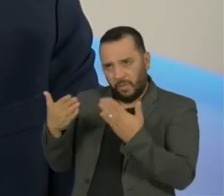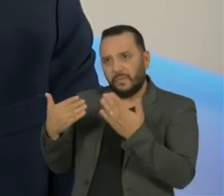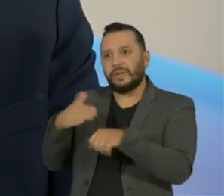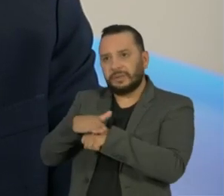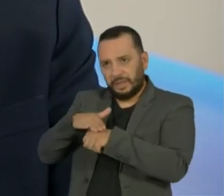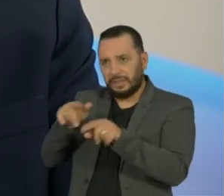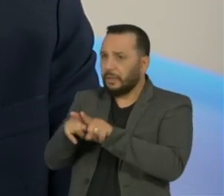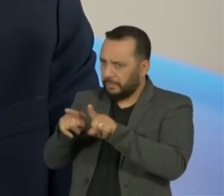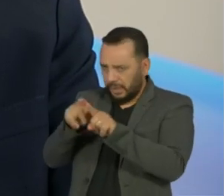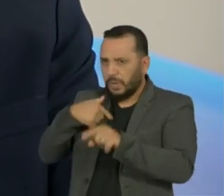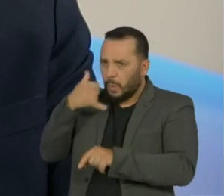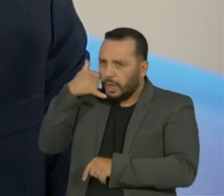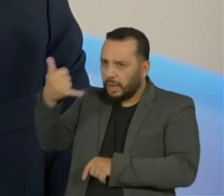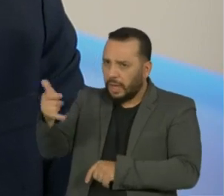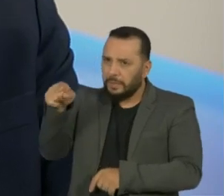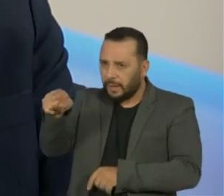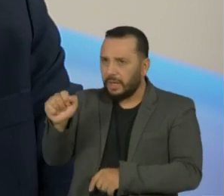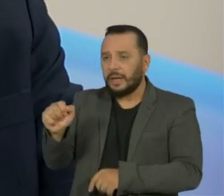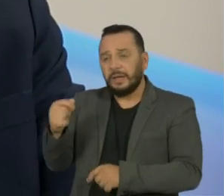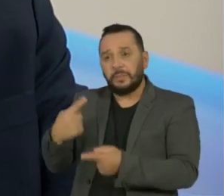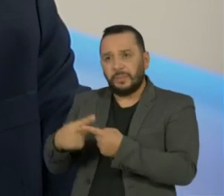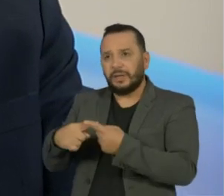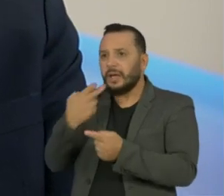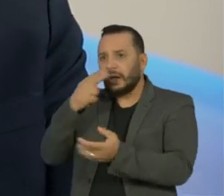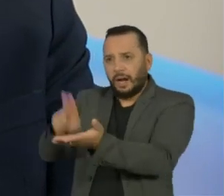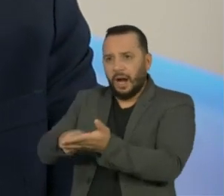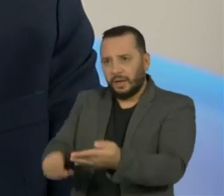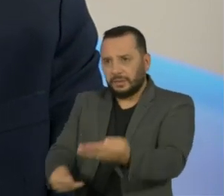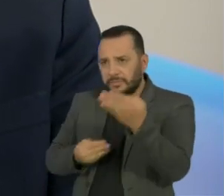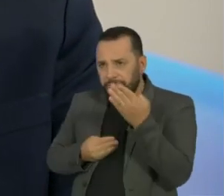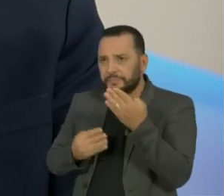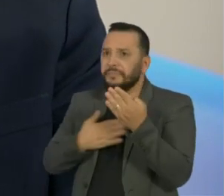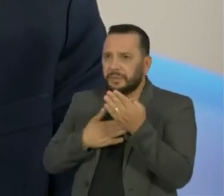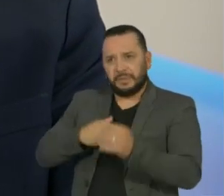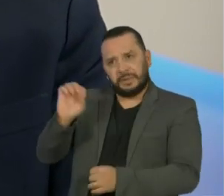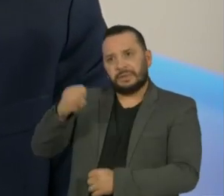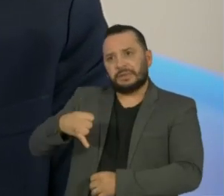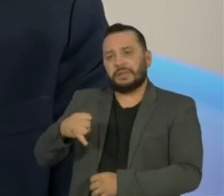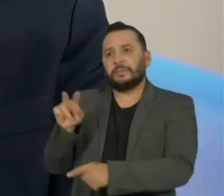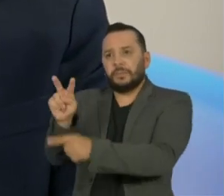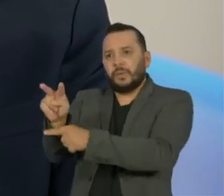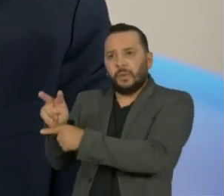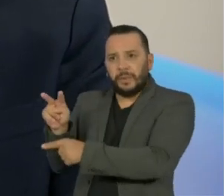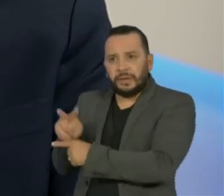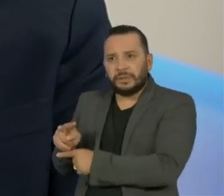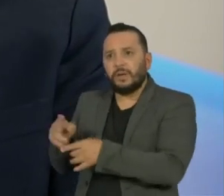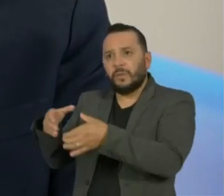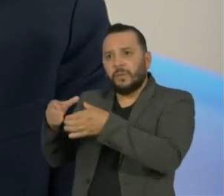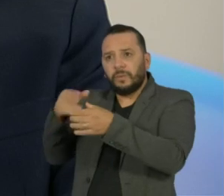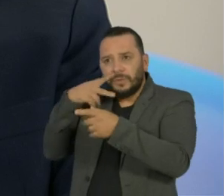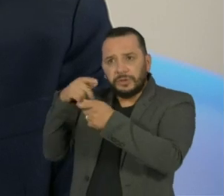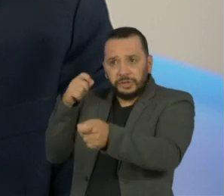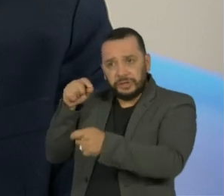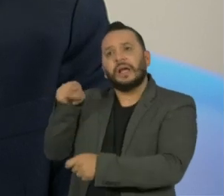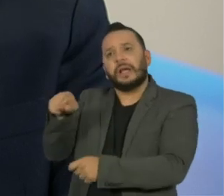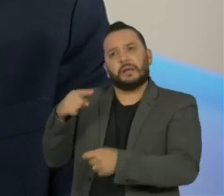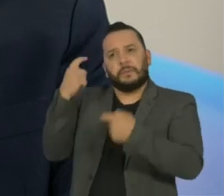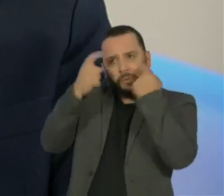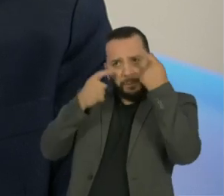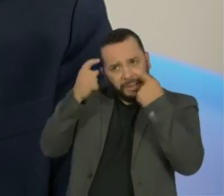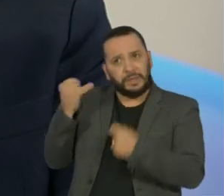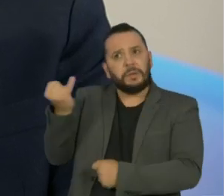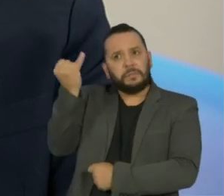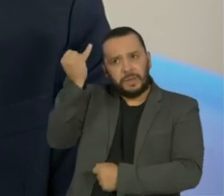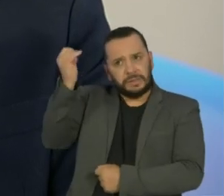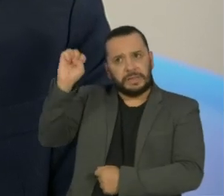eu liguei para ele também retornando a carta aqui que me foi enviada e as preocupações deles são importantes são